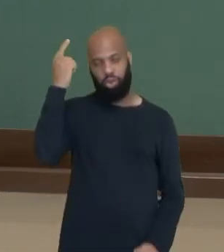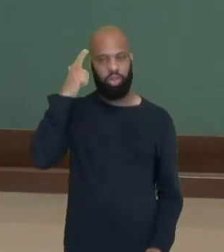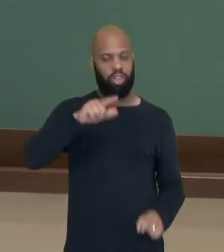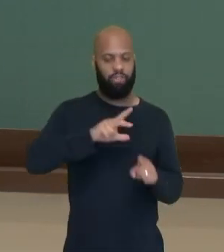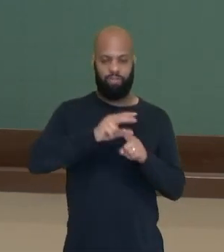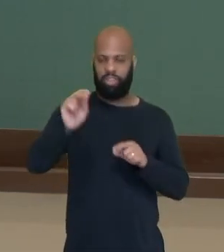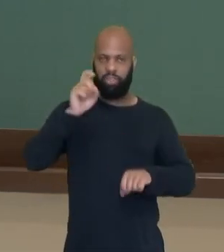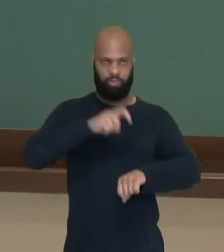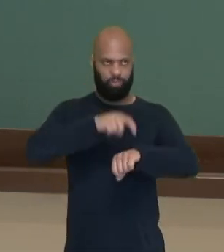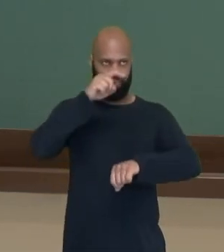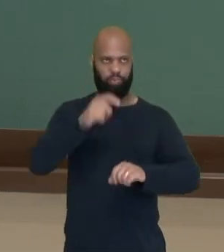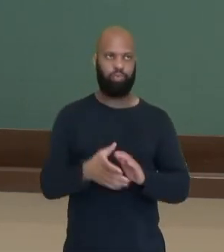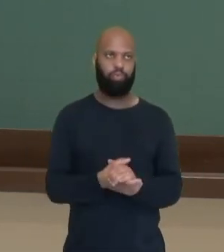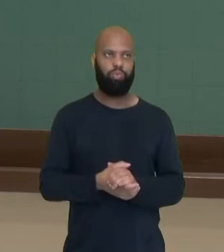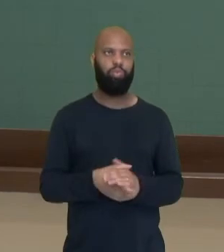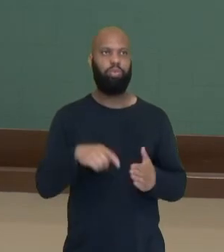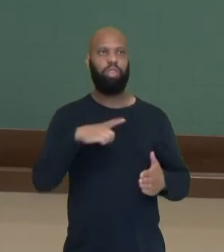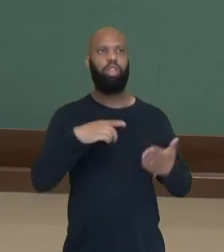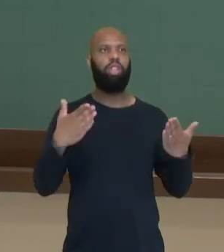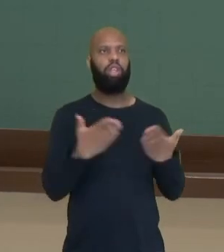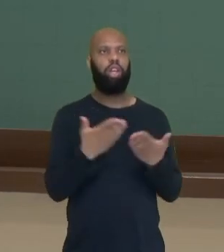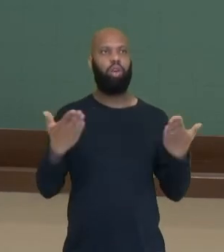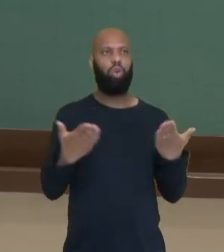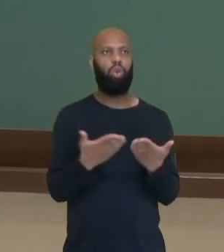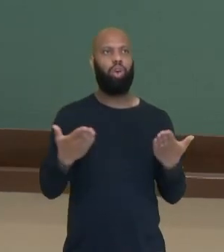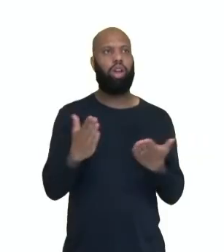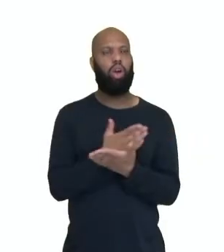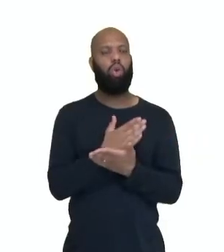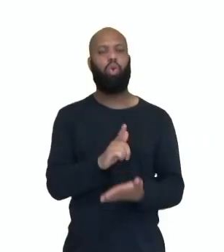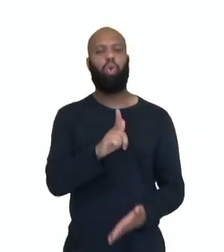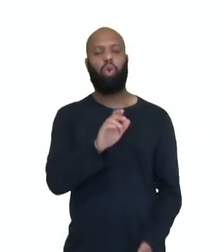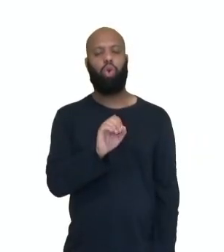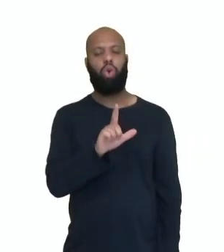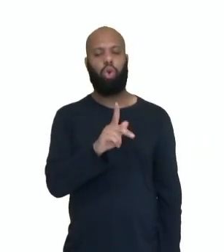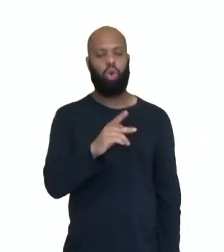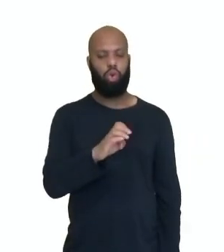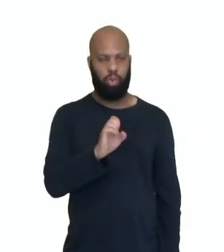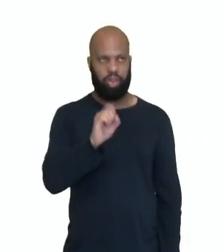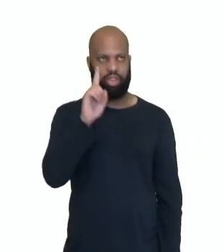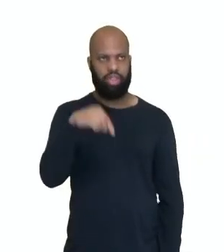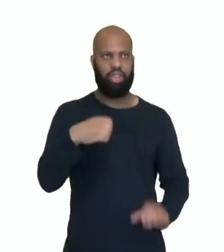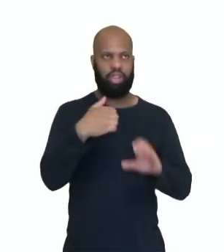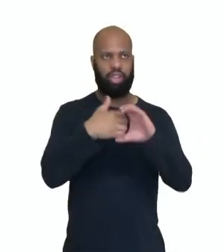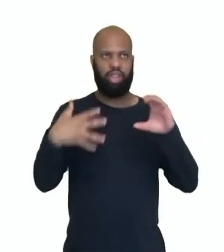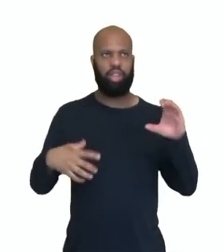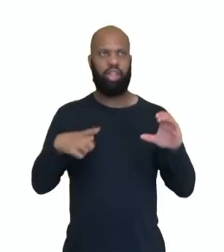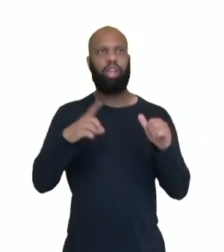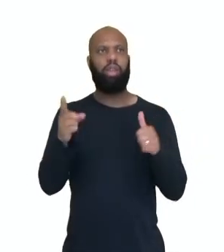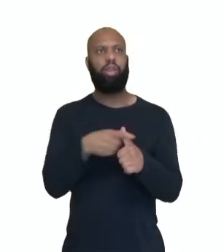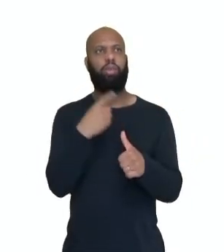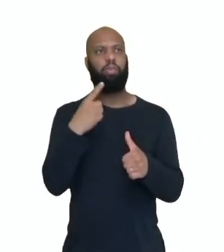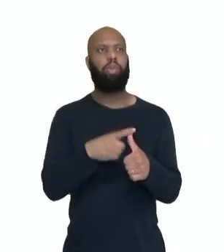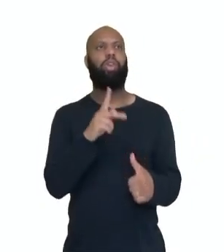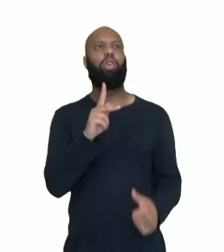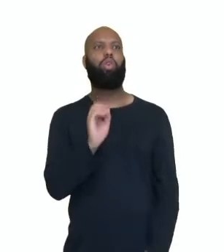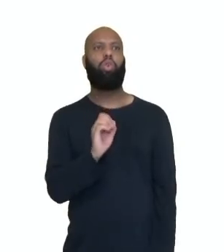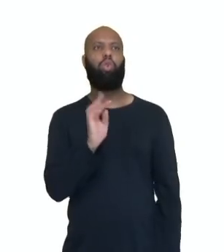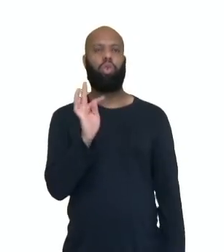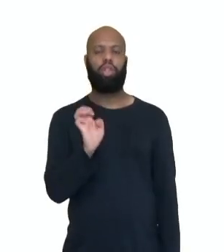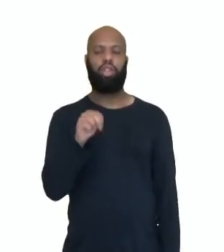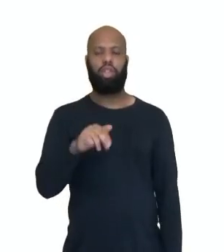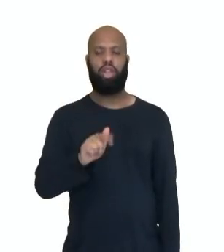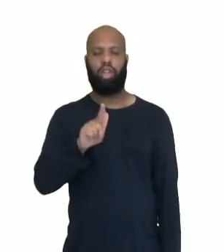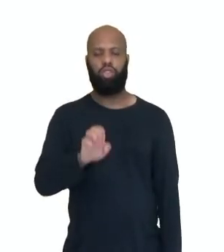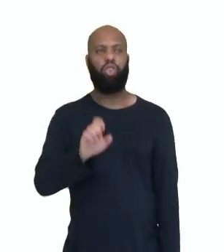hora. Nós temos alguns golpes bem característicos do sumô, então. Nós temos o kotenaji, tá? Que é usar